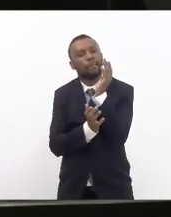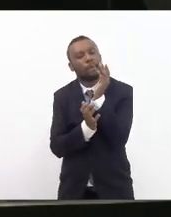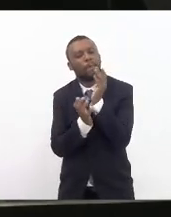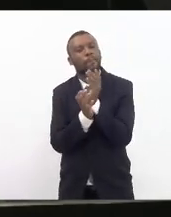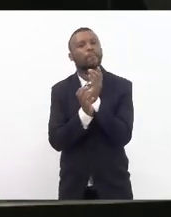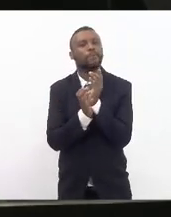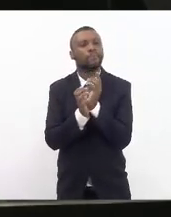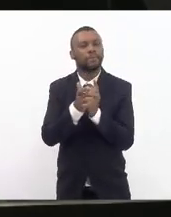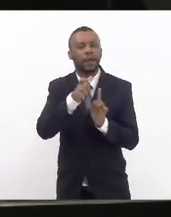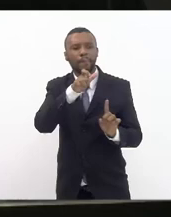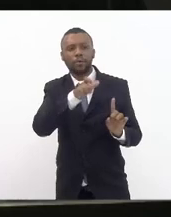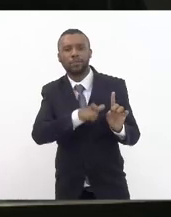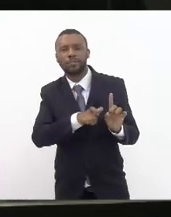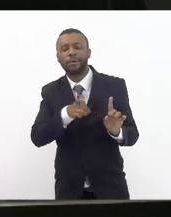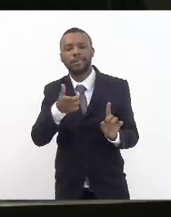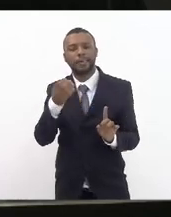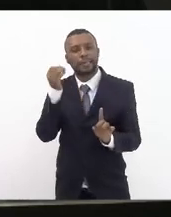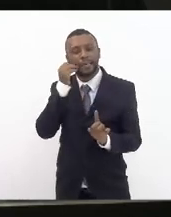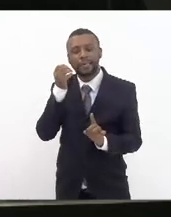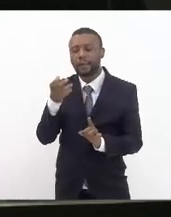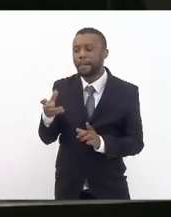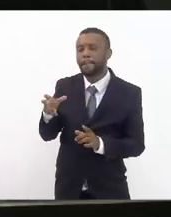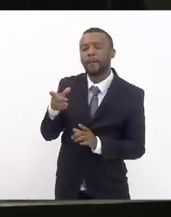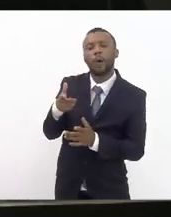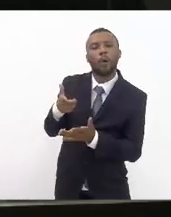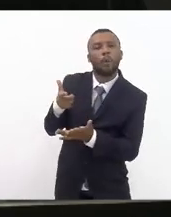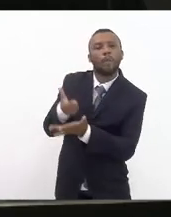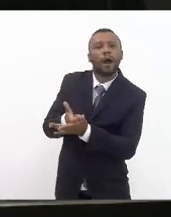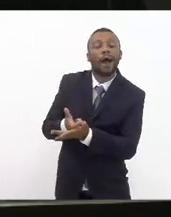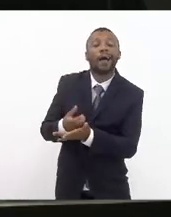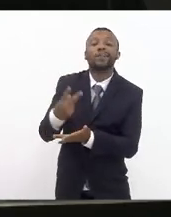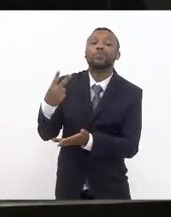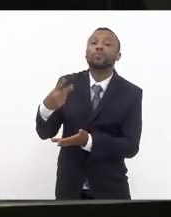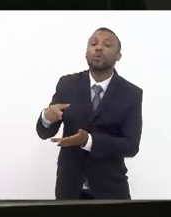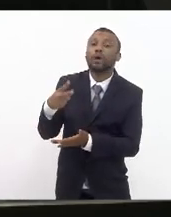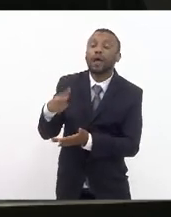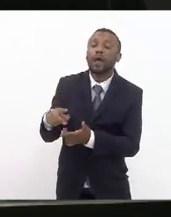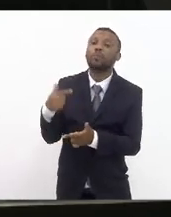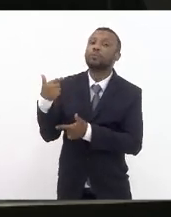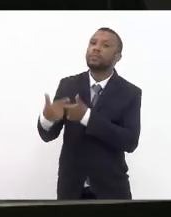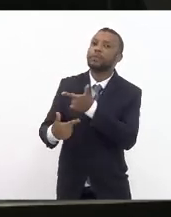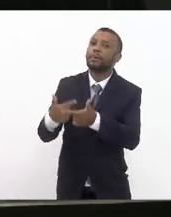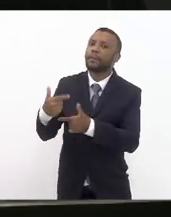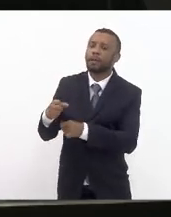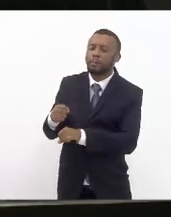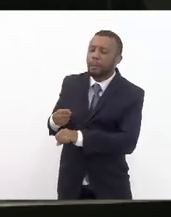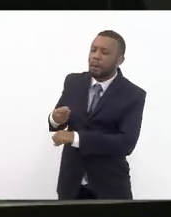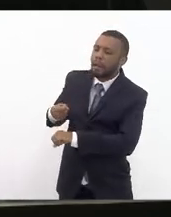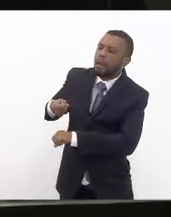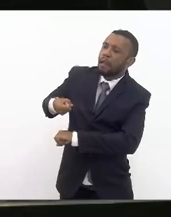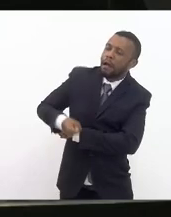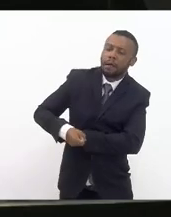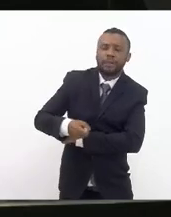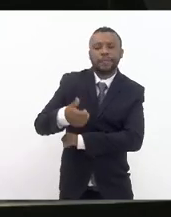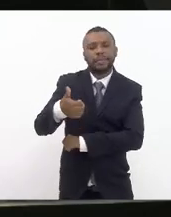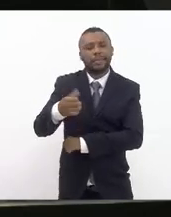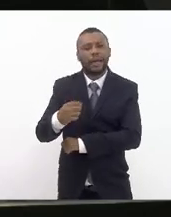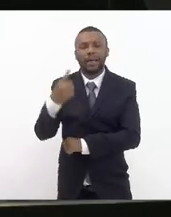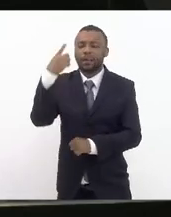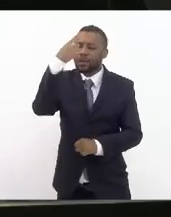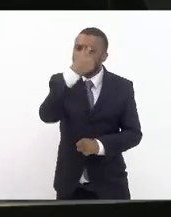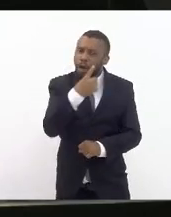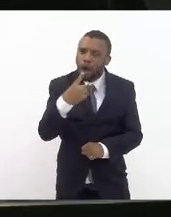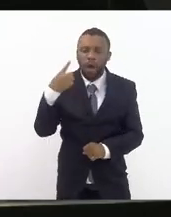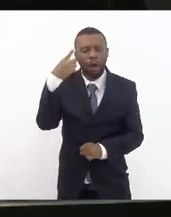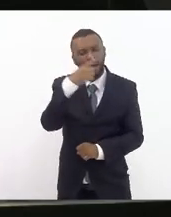que resgata por R$ 2,00 um trabalho árduo de 10 horas por dia, deputada Lucinha. Não é